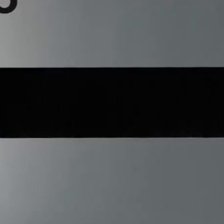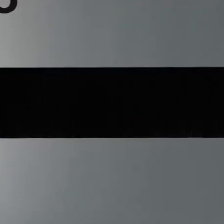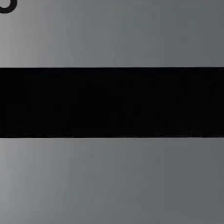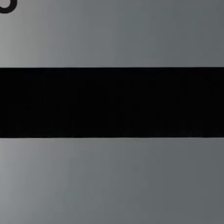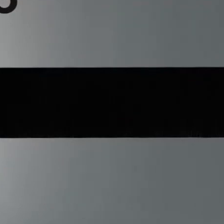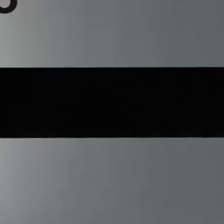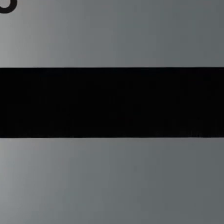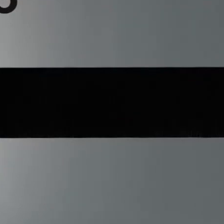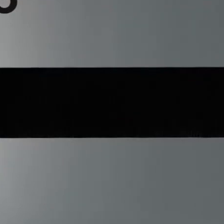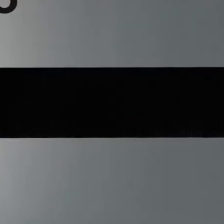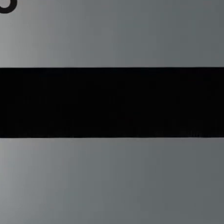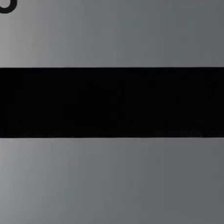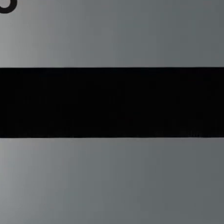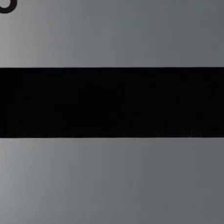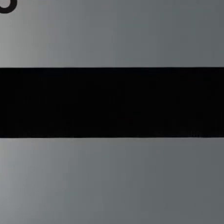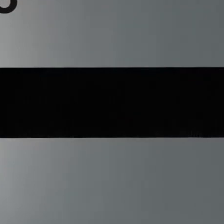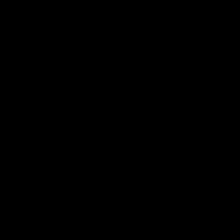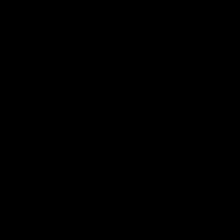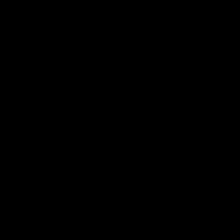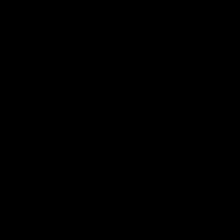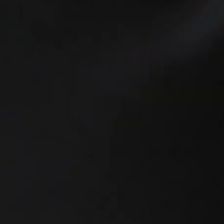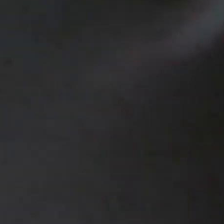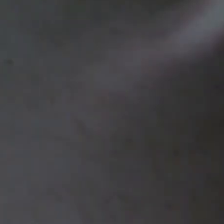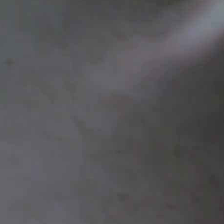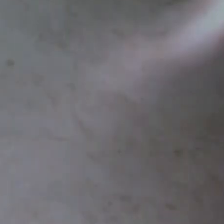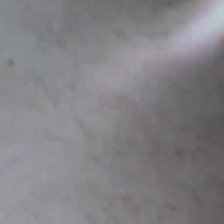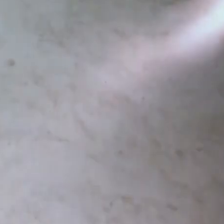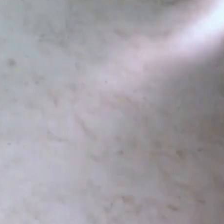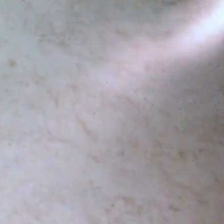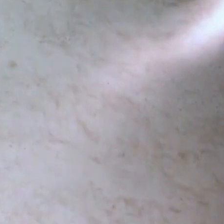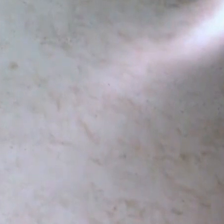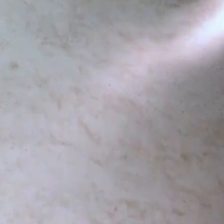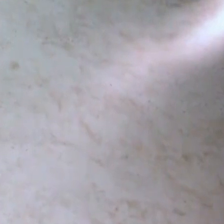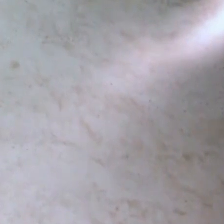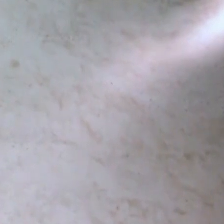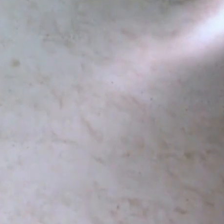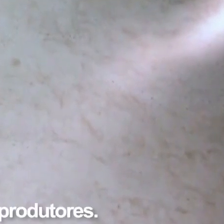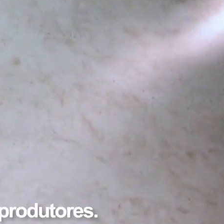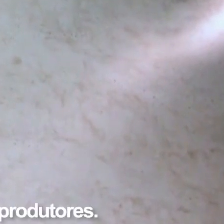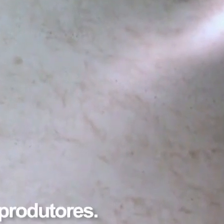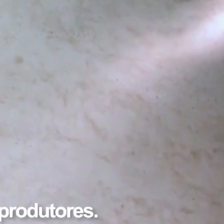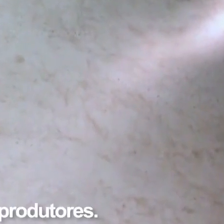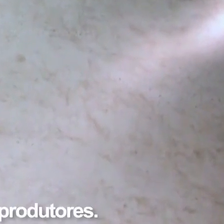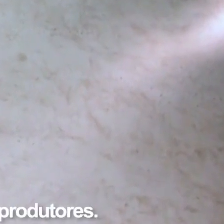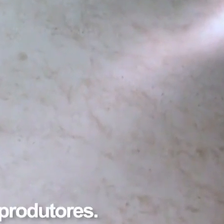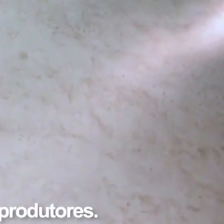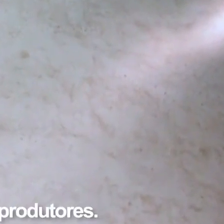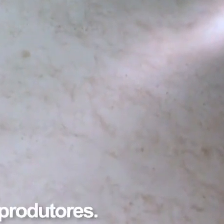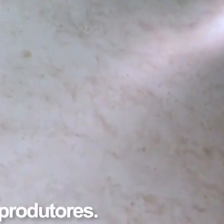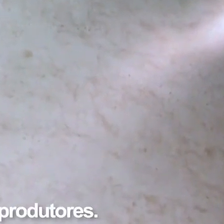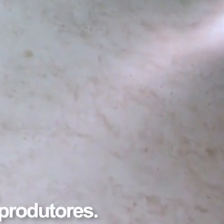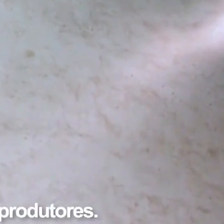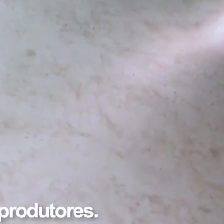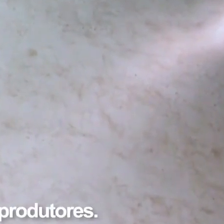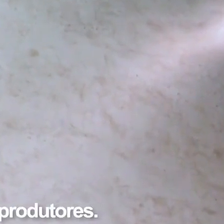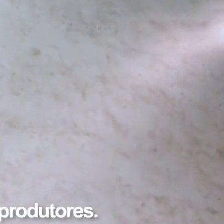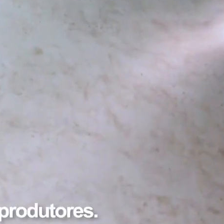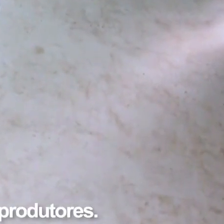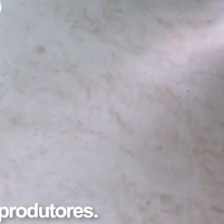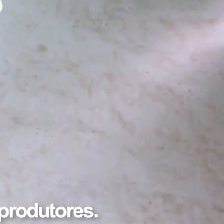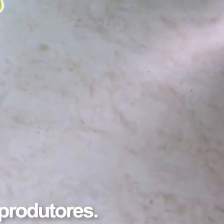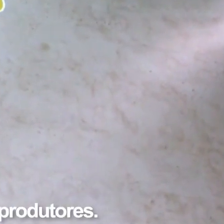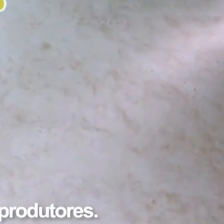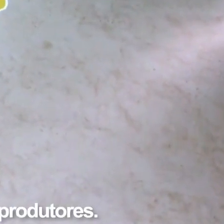Governo do Estado de São Paulo. Este ano, o Plano Safra vai